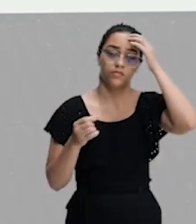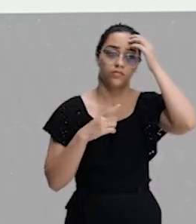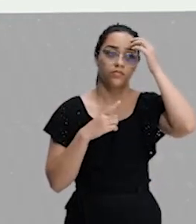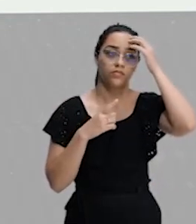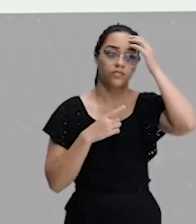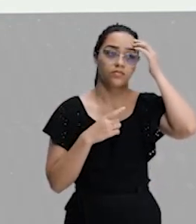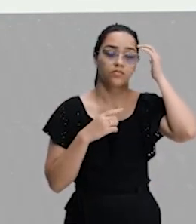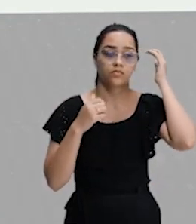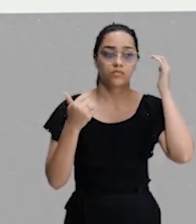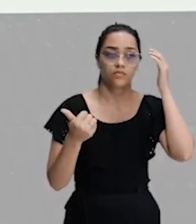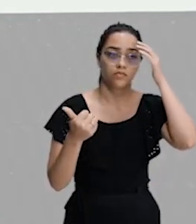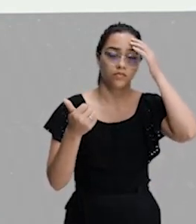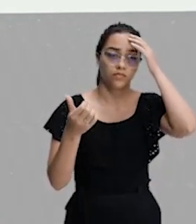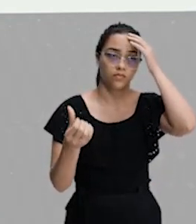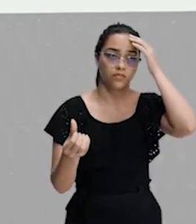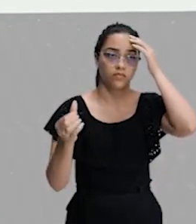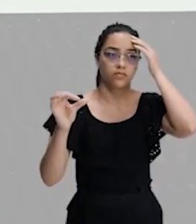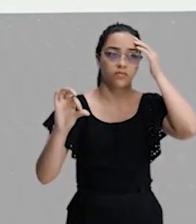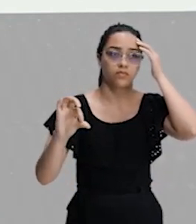ter